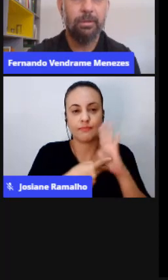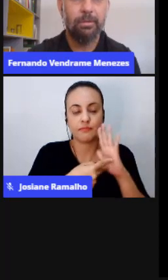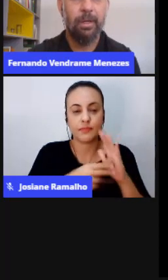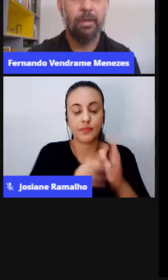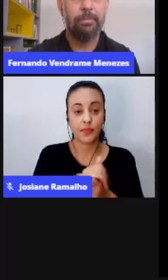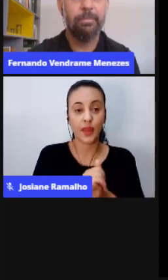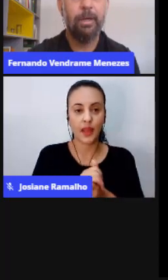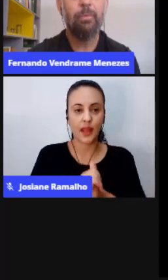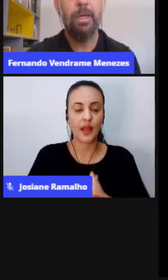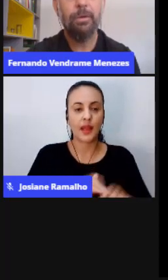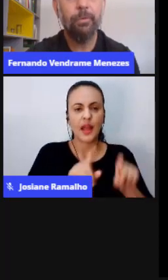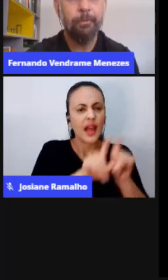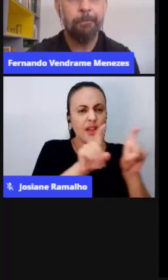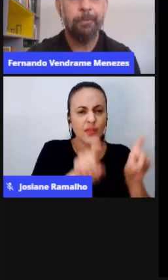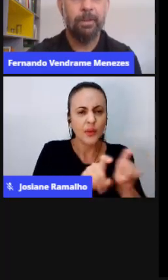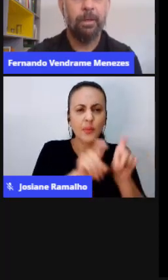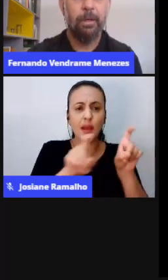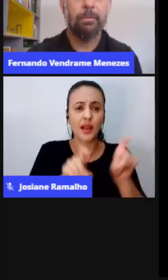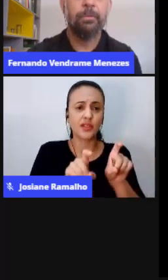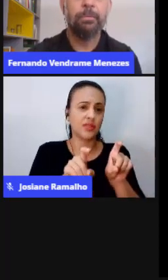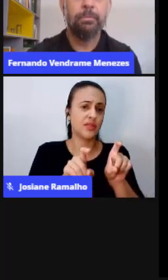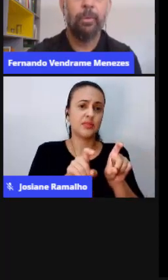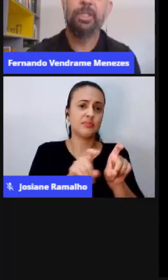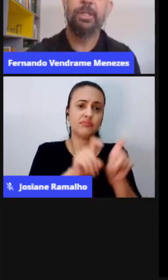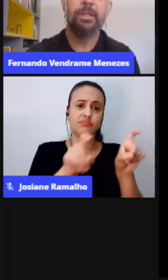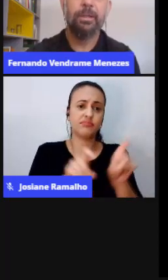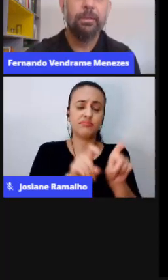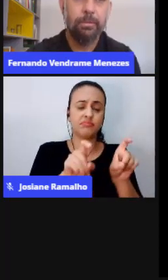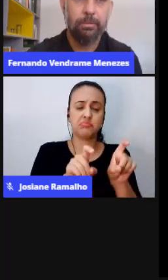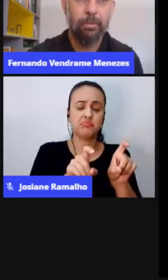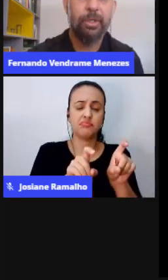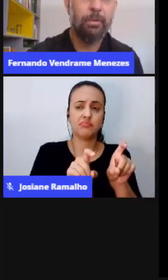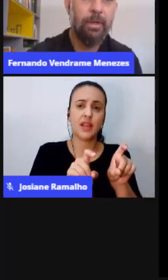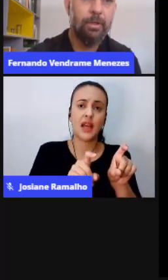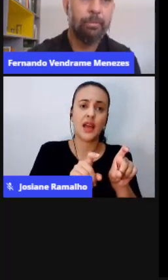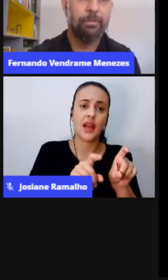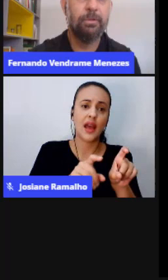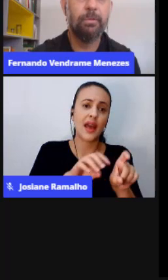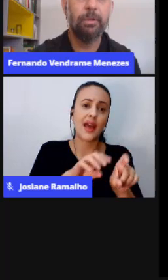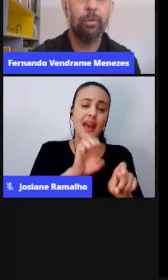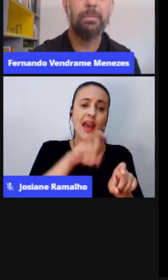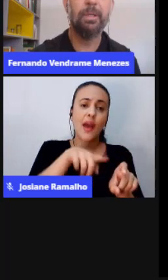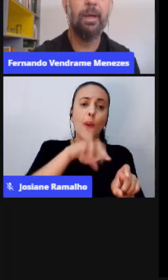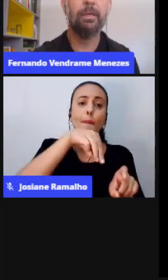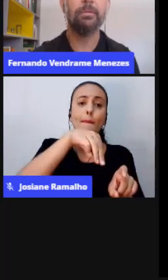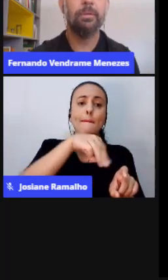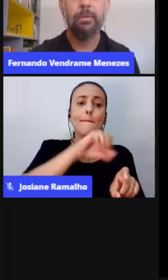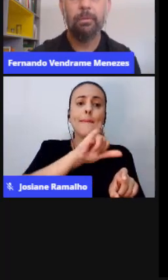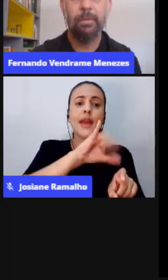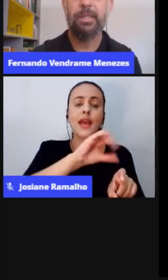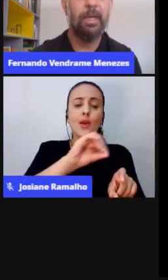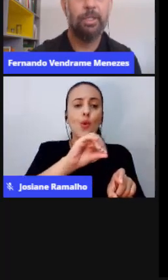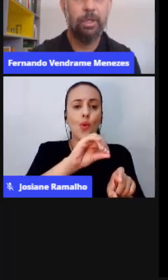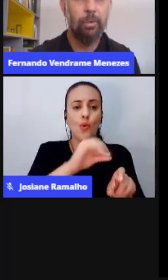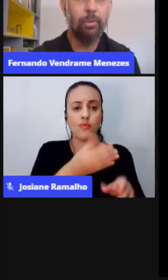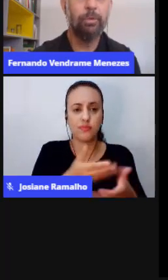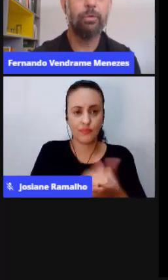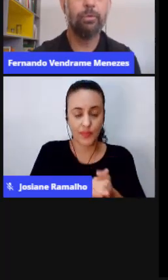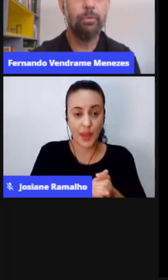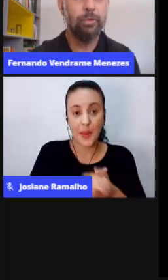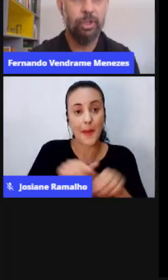importante, ele é um meio. Não adianta muita coisa o professor dominar uma série